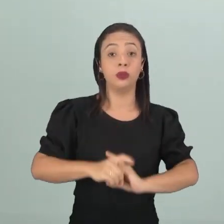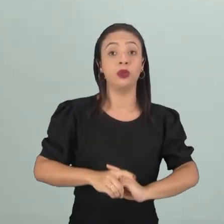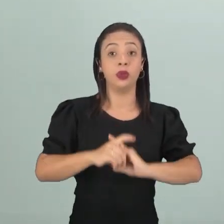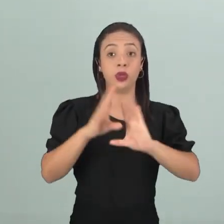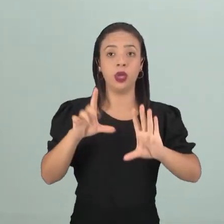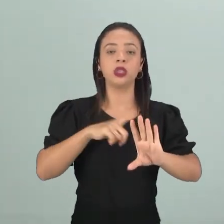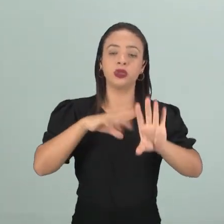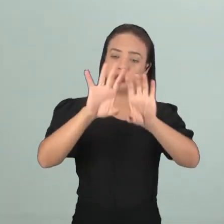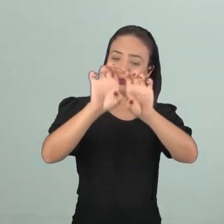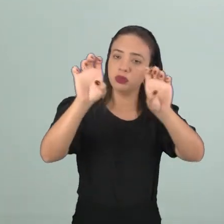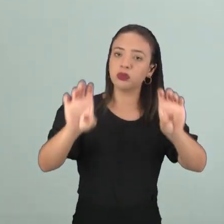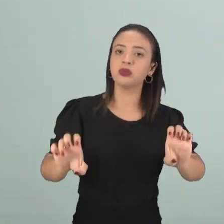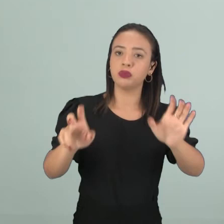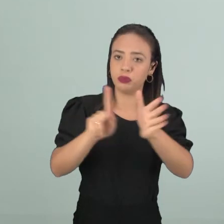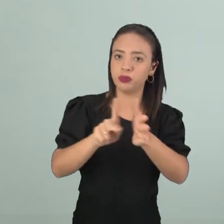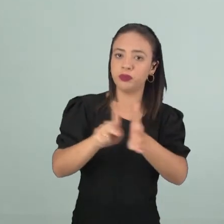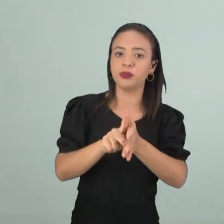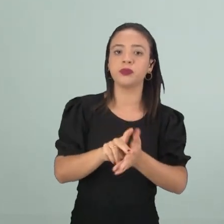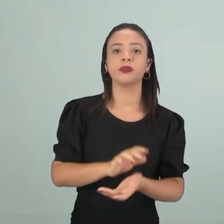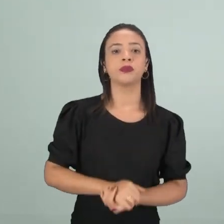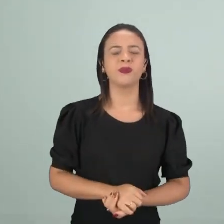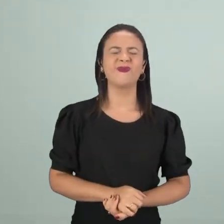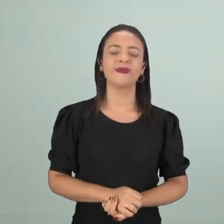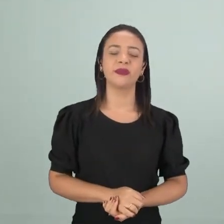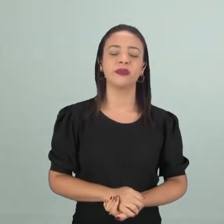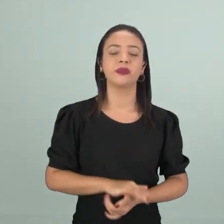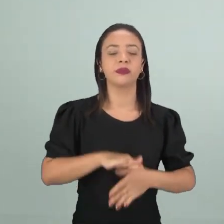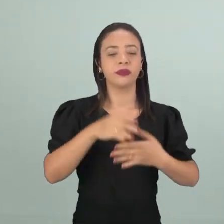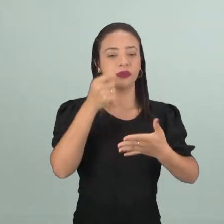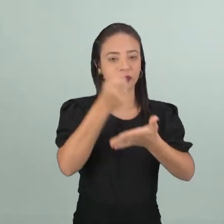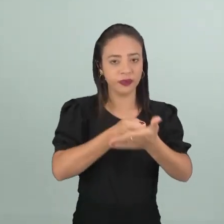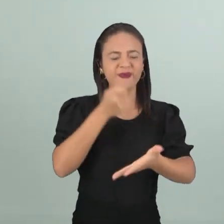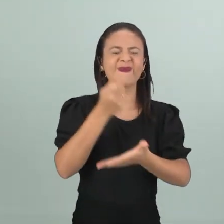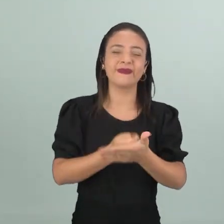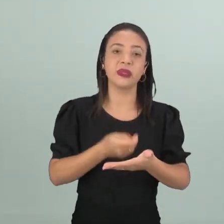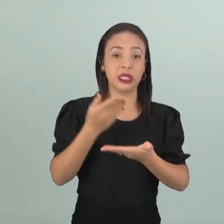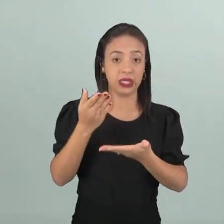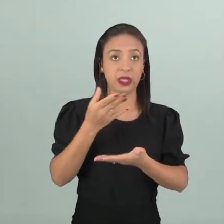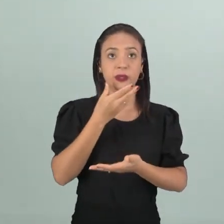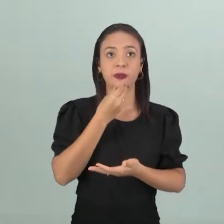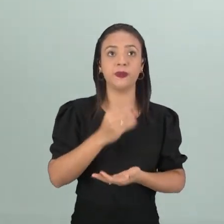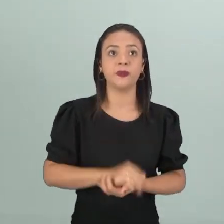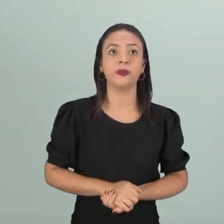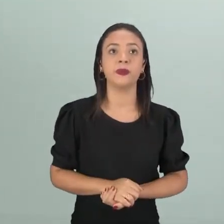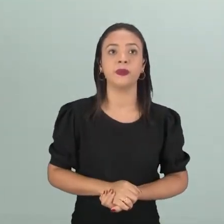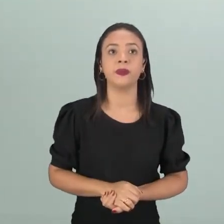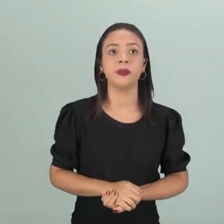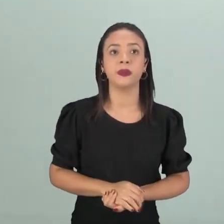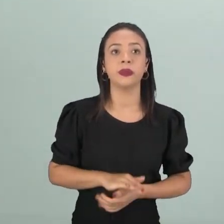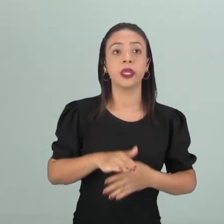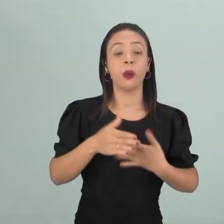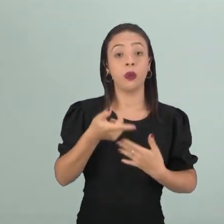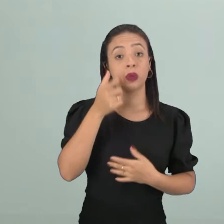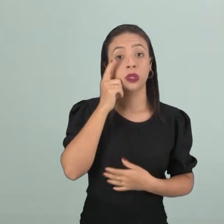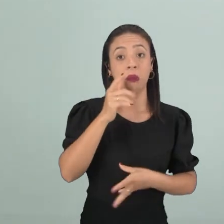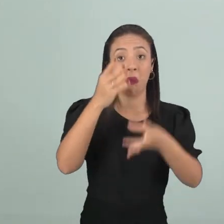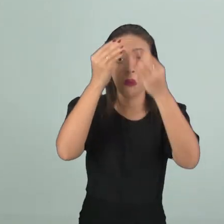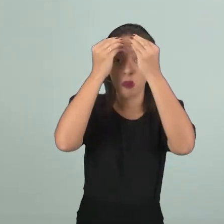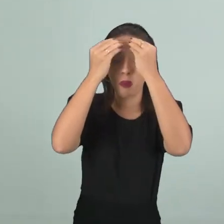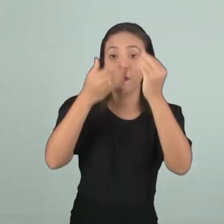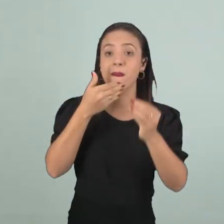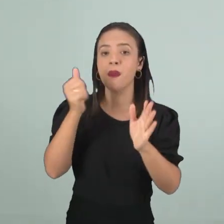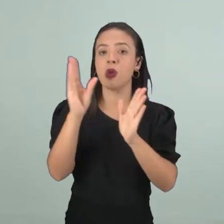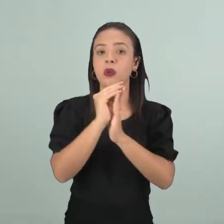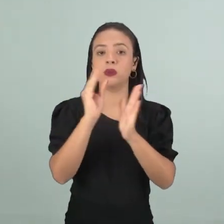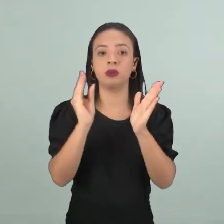democrática, estruturada, enfim. Então, a gente tem essa defesa aí de Rousseau. Para a gente tentar melhor só fixar o conteúdo, a gente